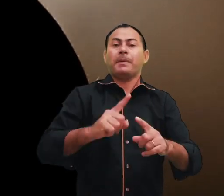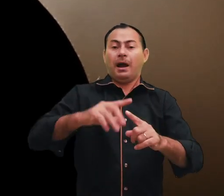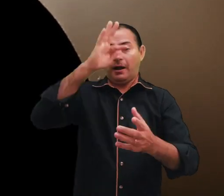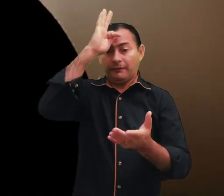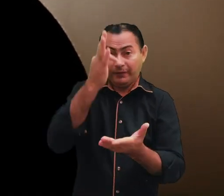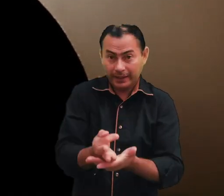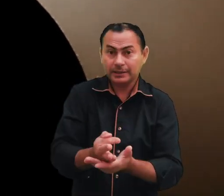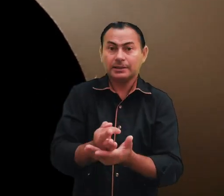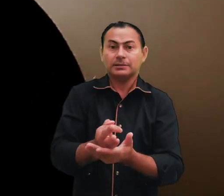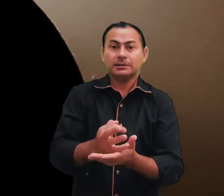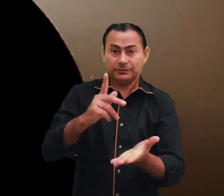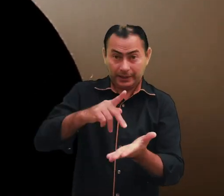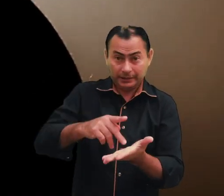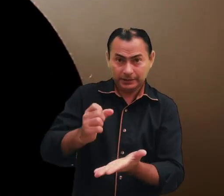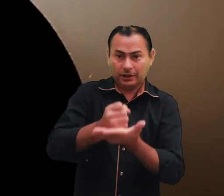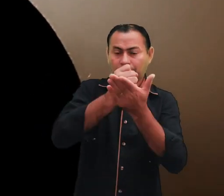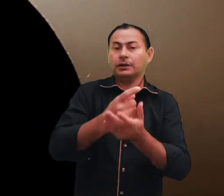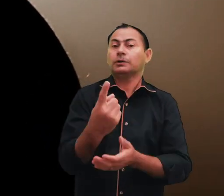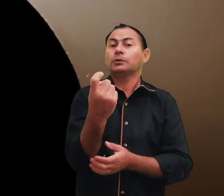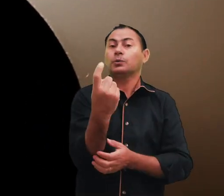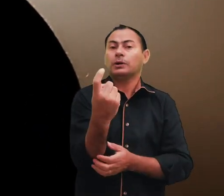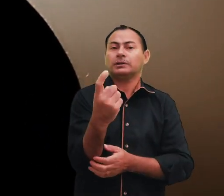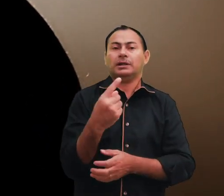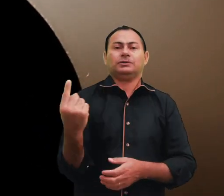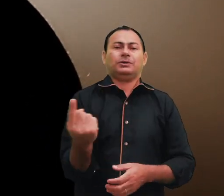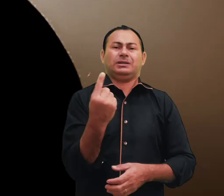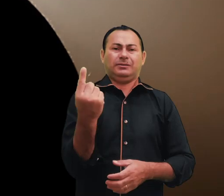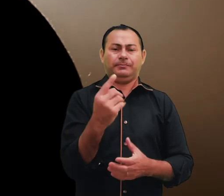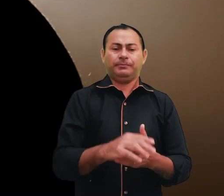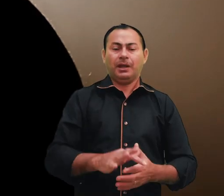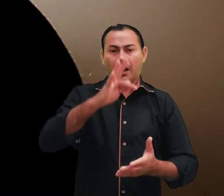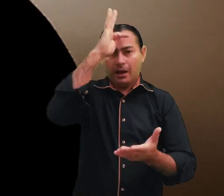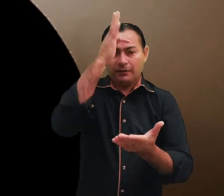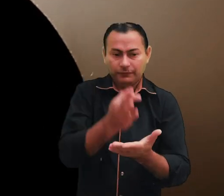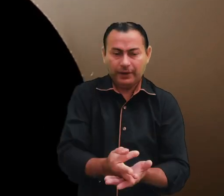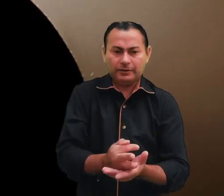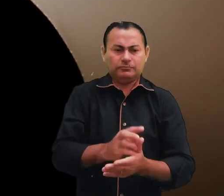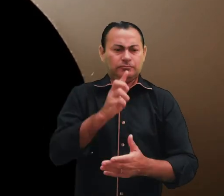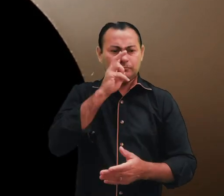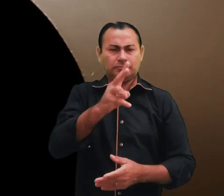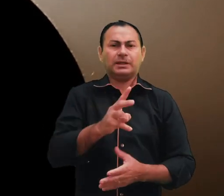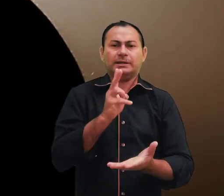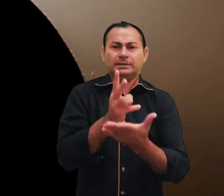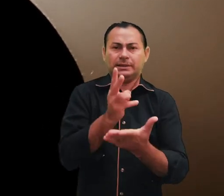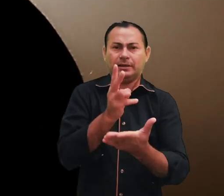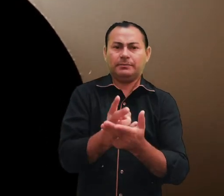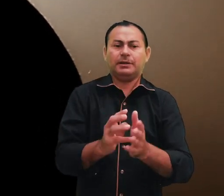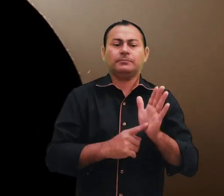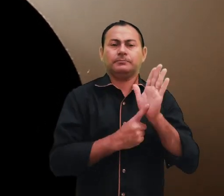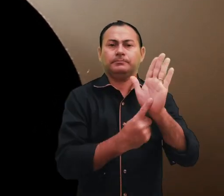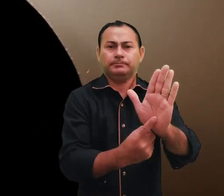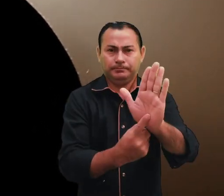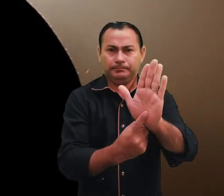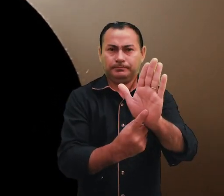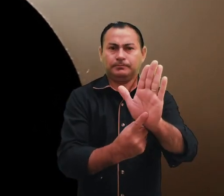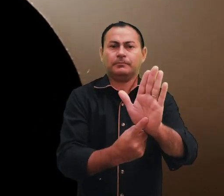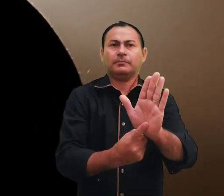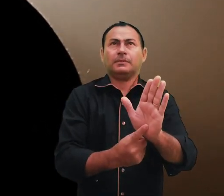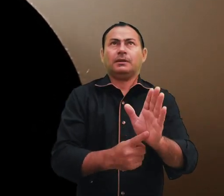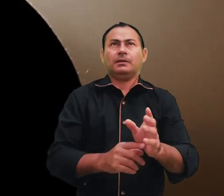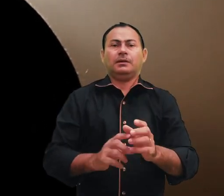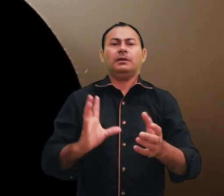a fé que salva nunca está sozinha. A fé autêntica será sempre demonstrada